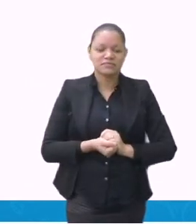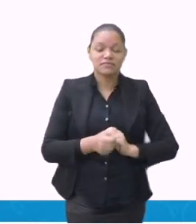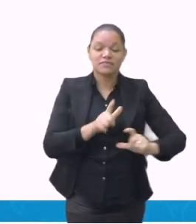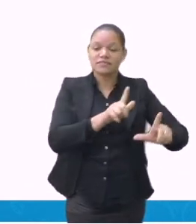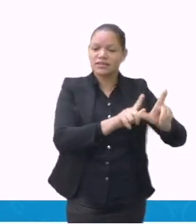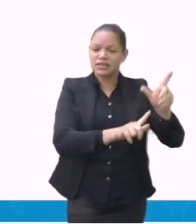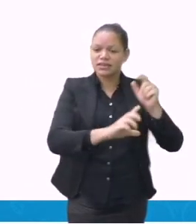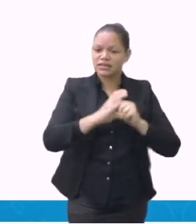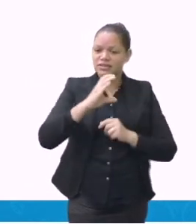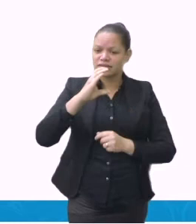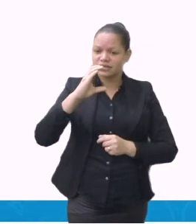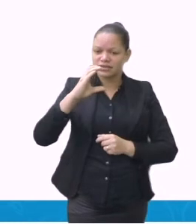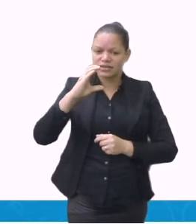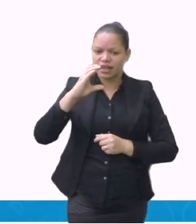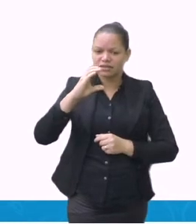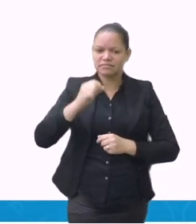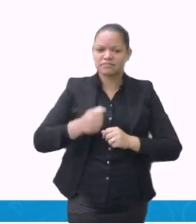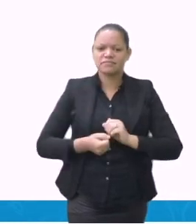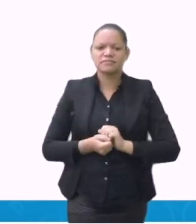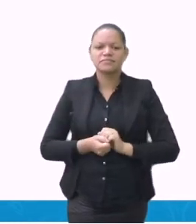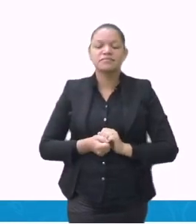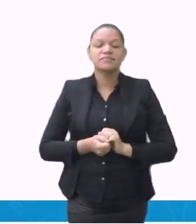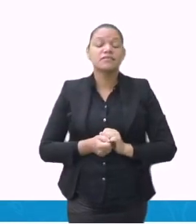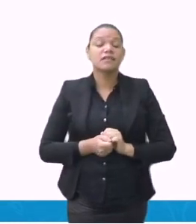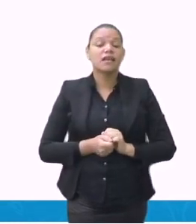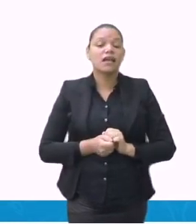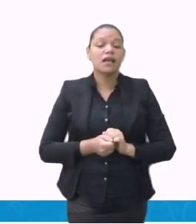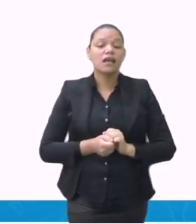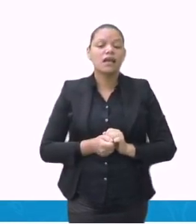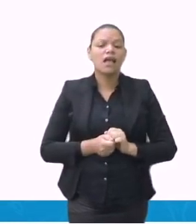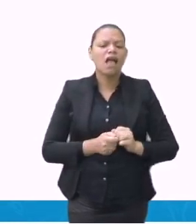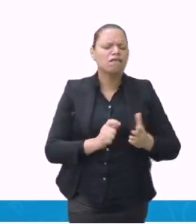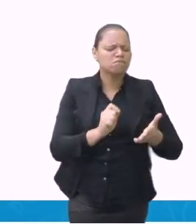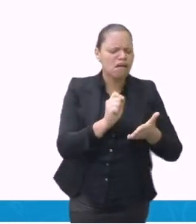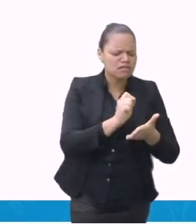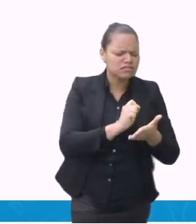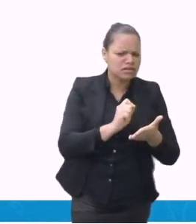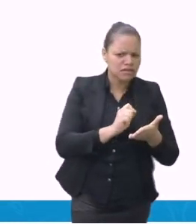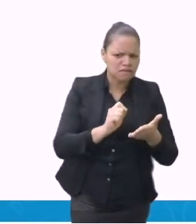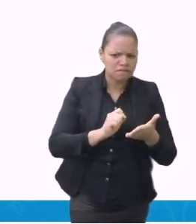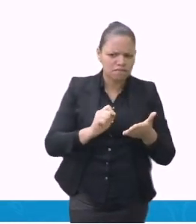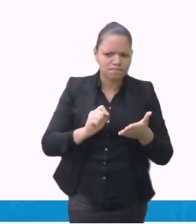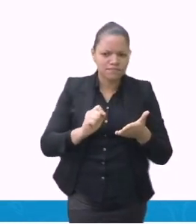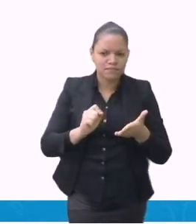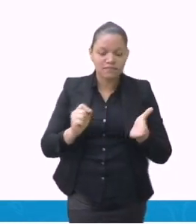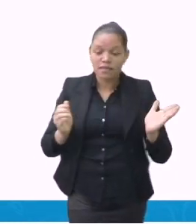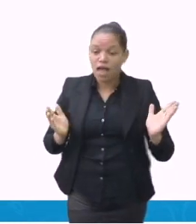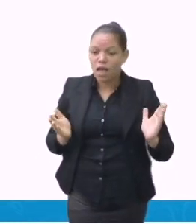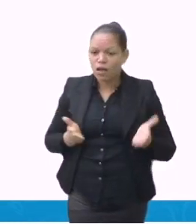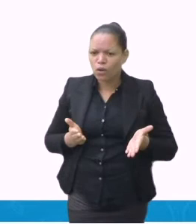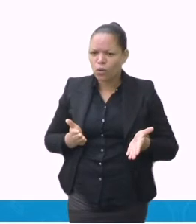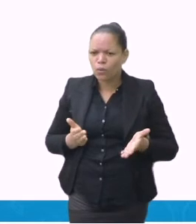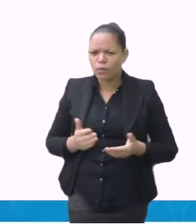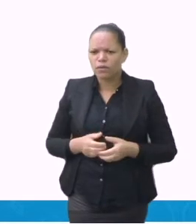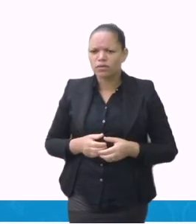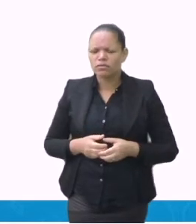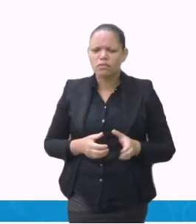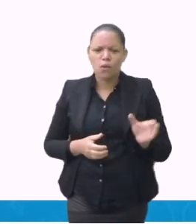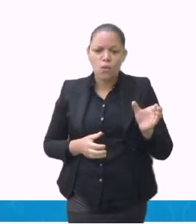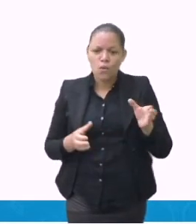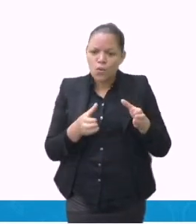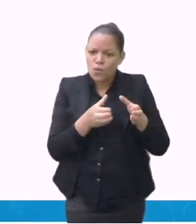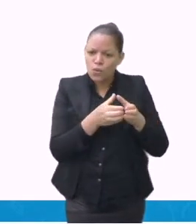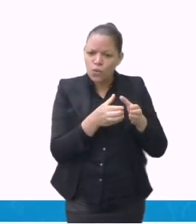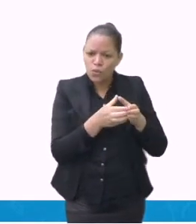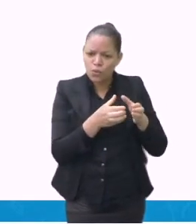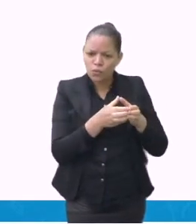Letra C. Escreva a coordenada do queijo. Lembra que eu perguntei para você sobre o queijo? Então, a